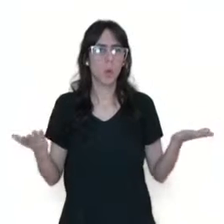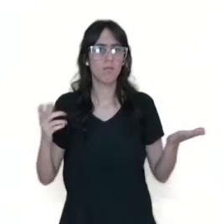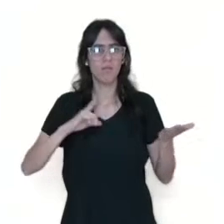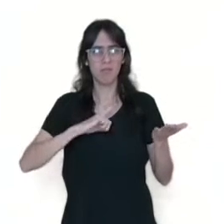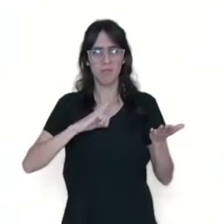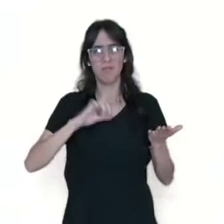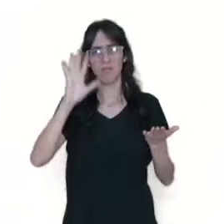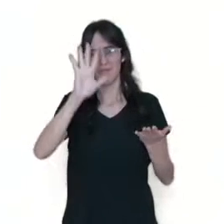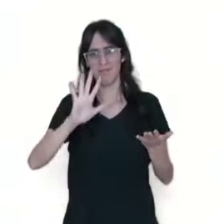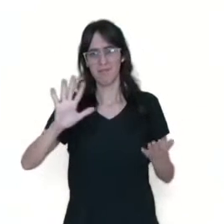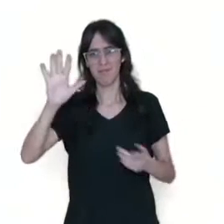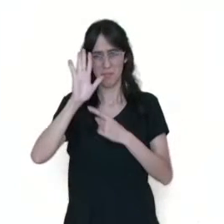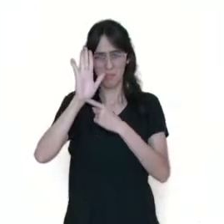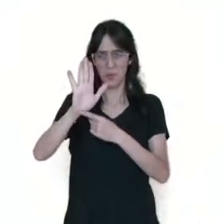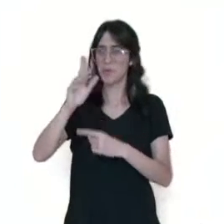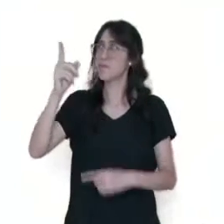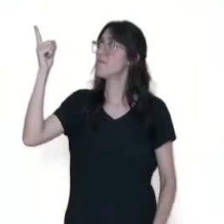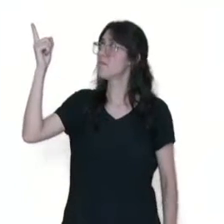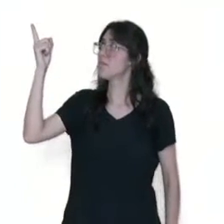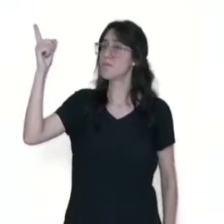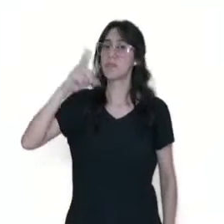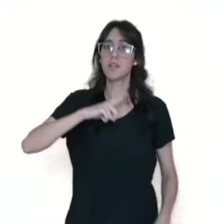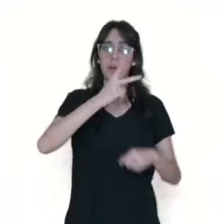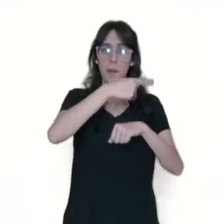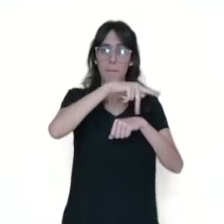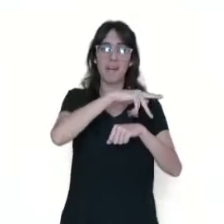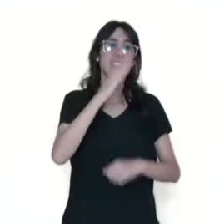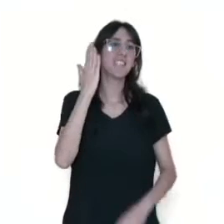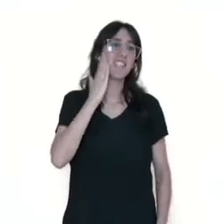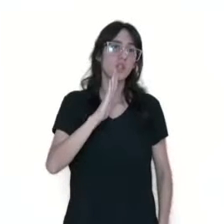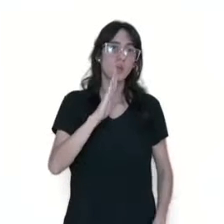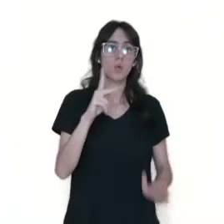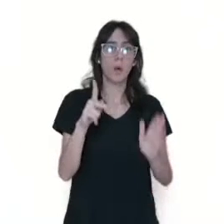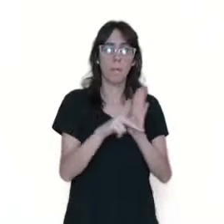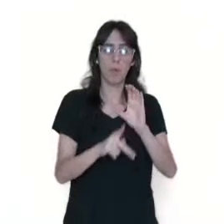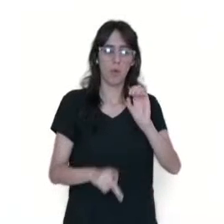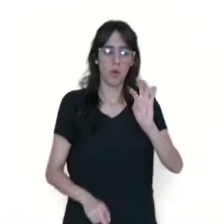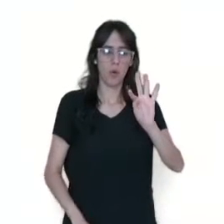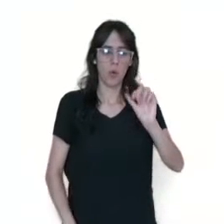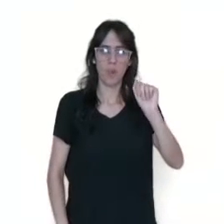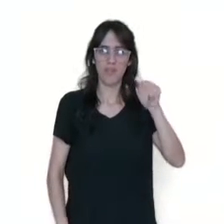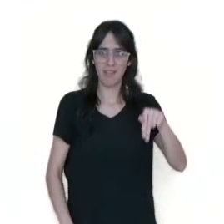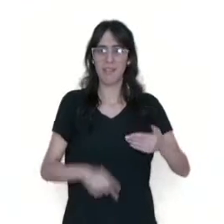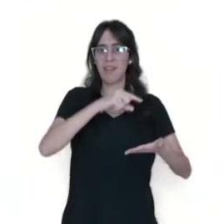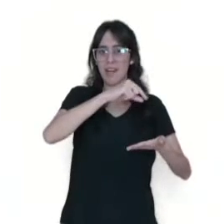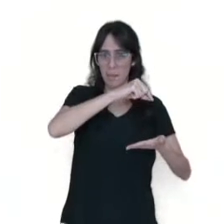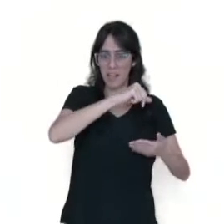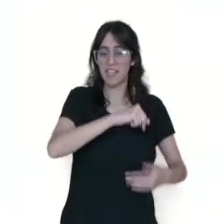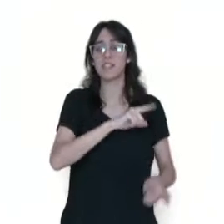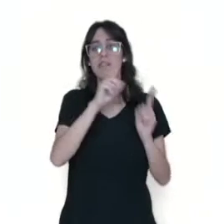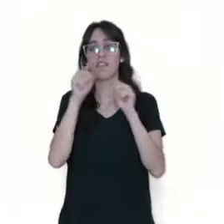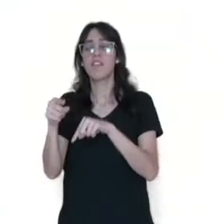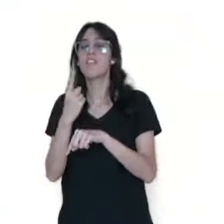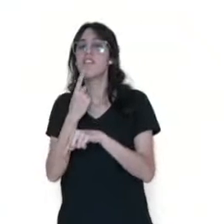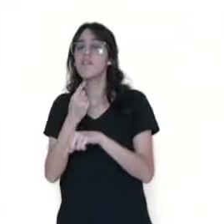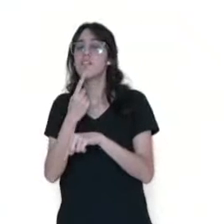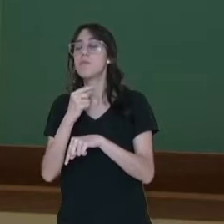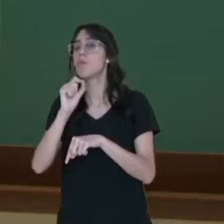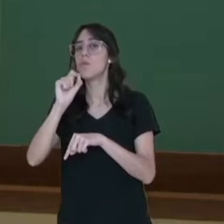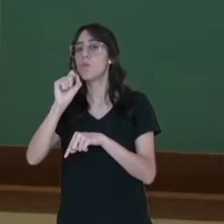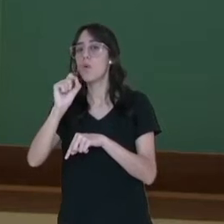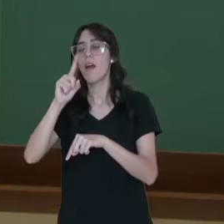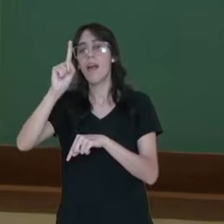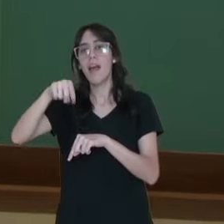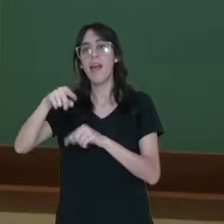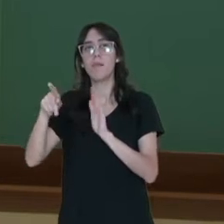mapa mundi aqui mostra os países em azul, membros da OTAN, capitalista, e os em vermelho, os membros do